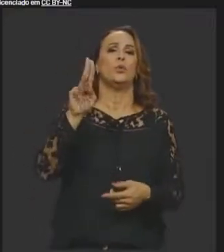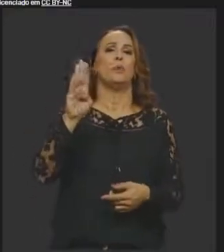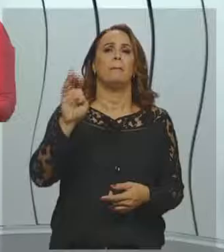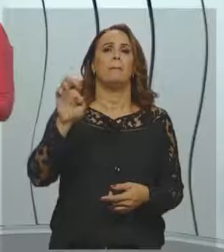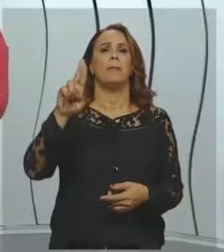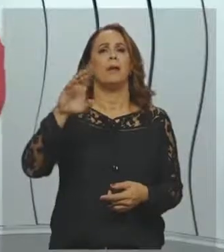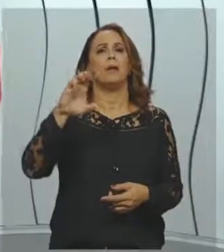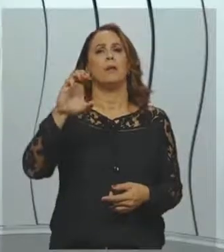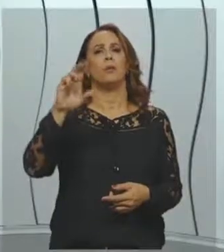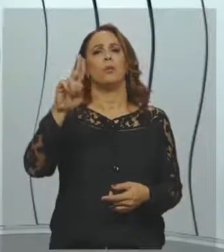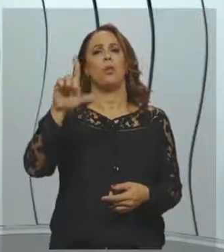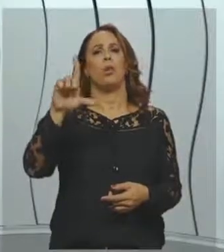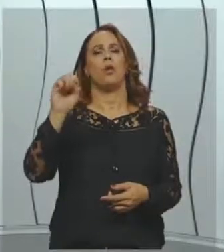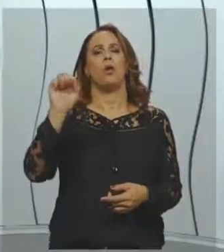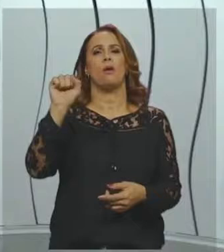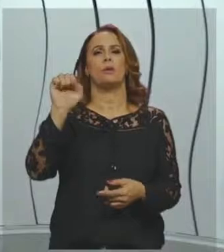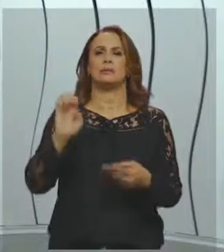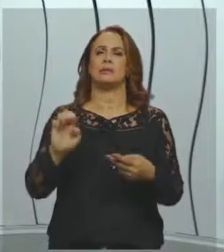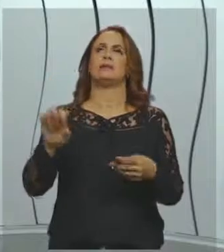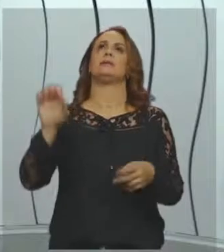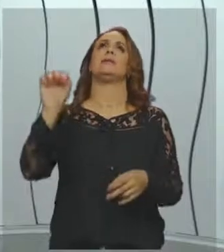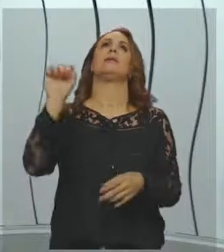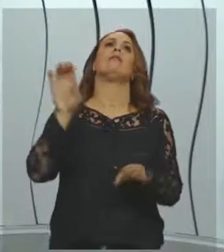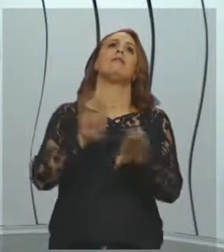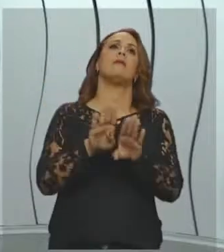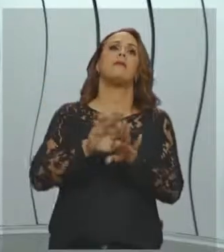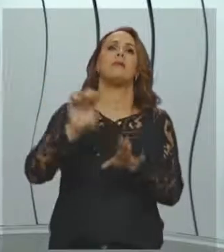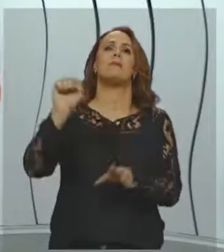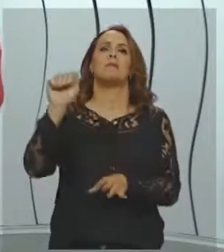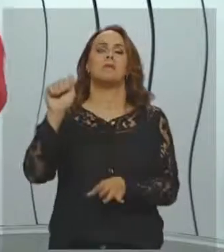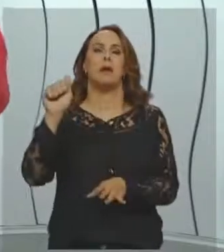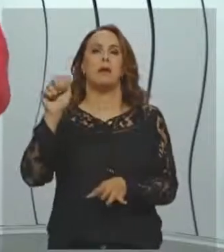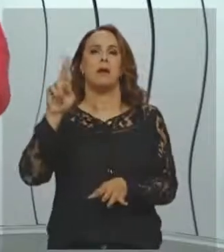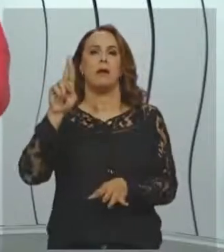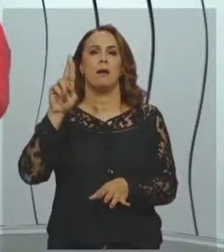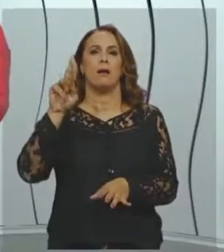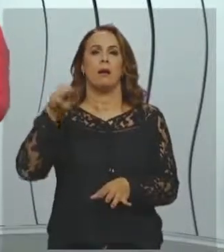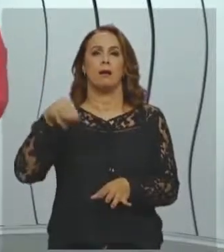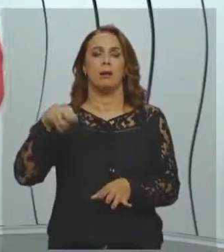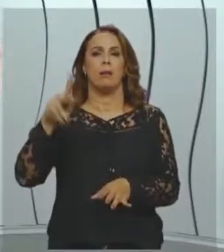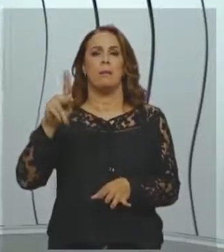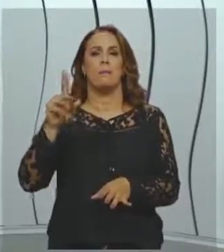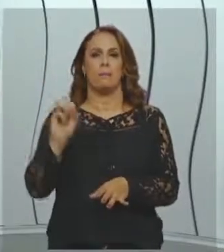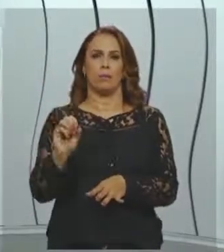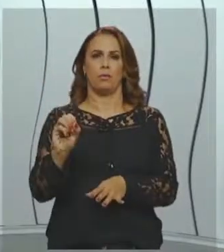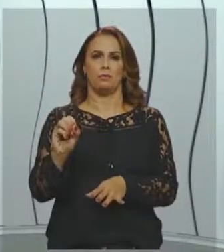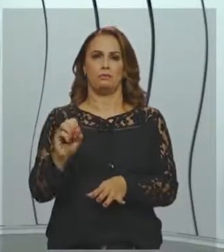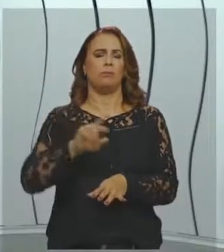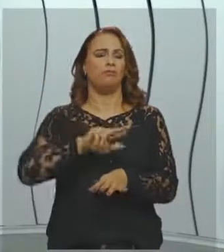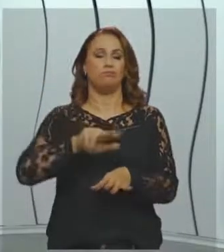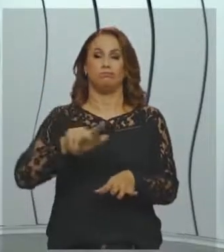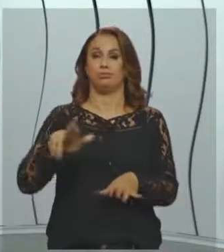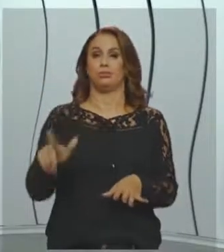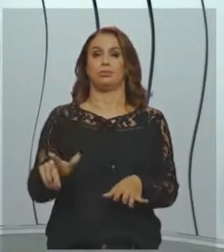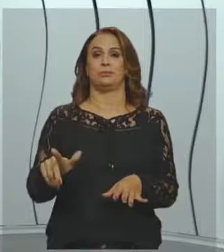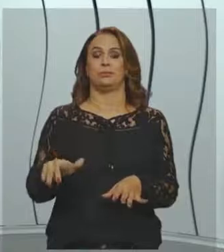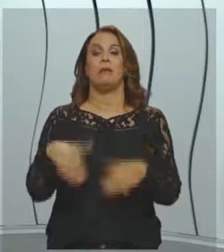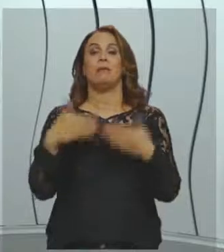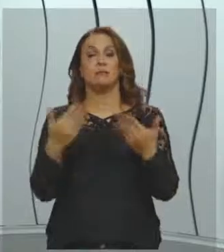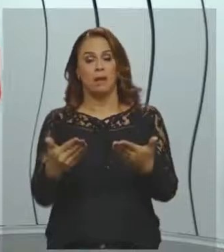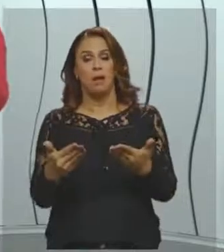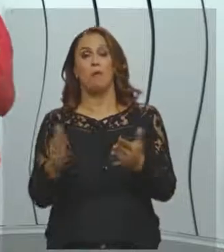e assim por diante. Então, são doenças, tanto as doenças causadas por vírus ou por bactérias, existem